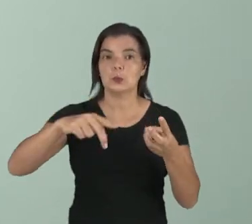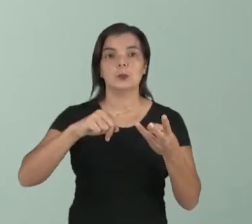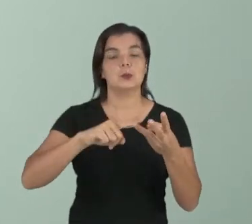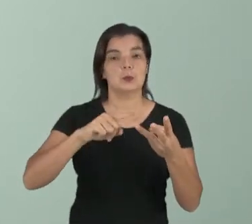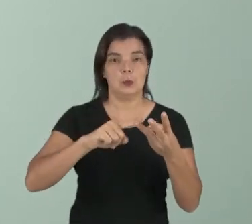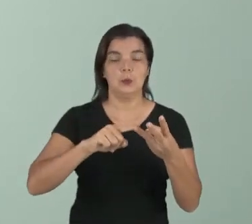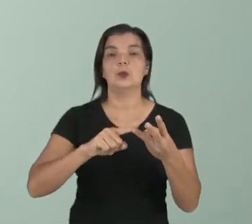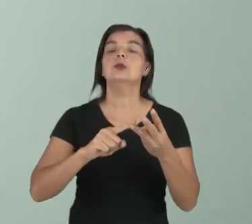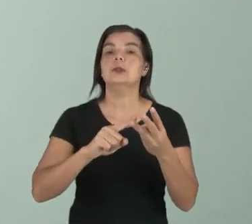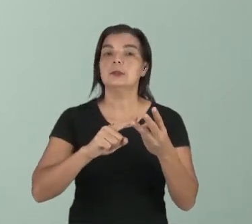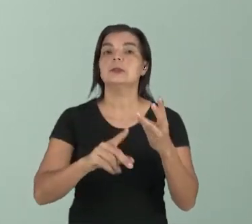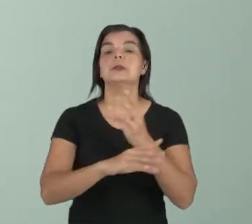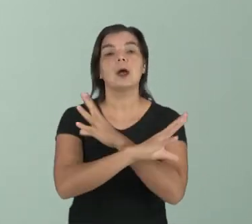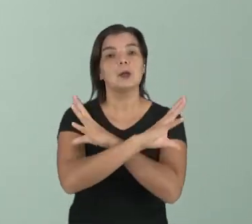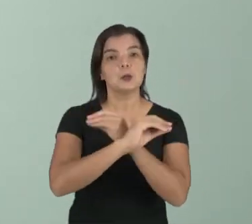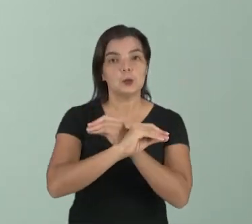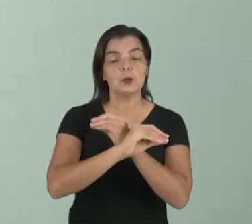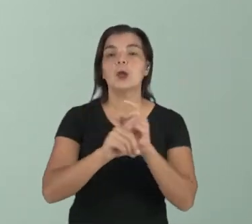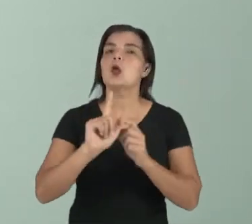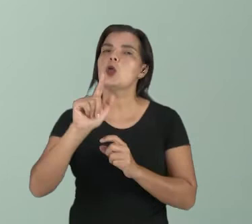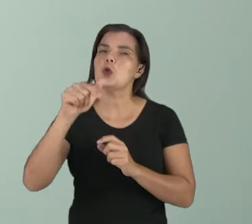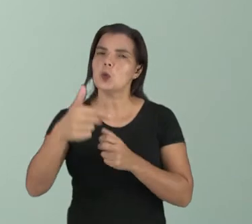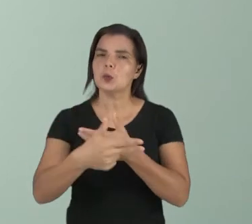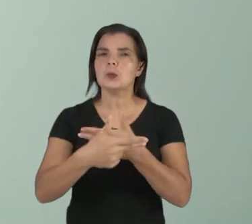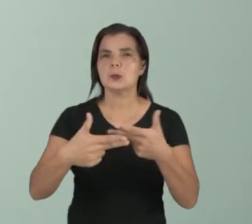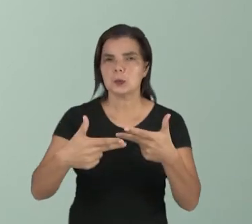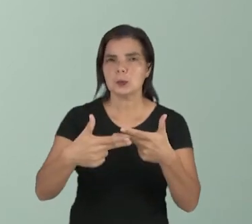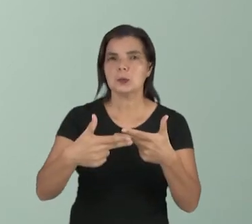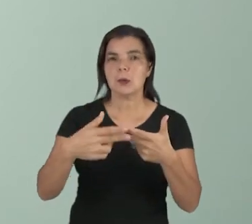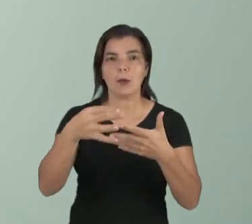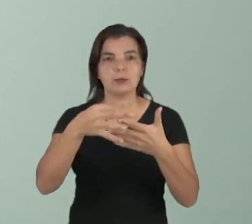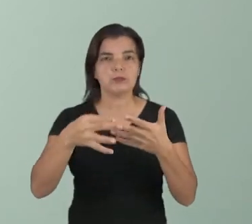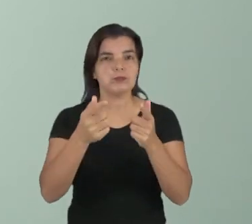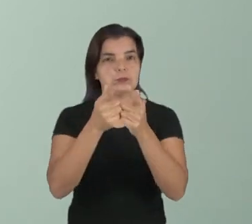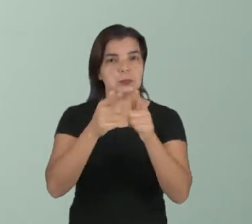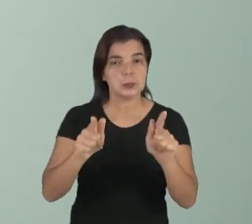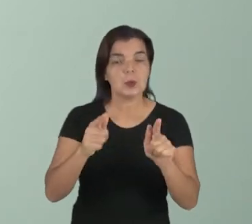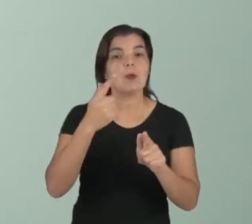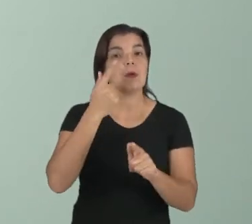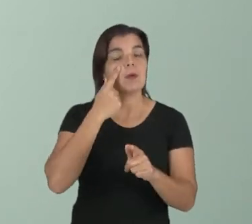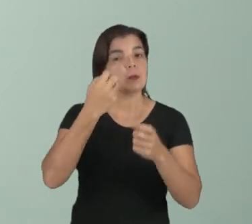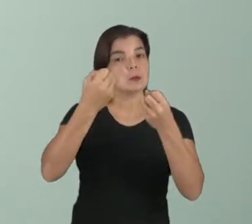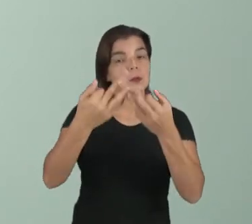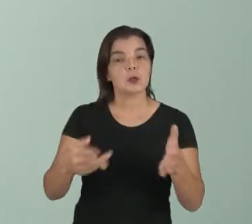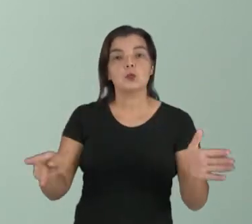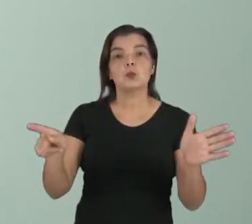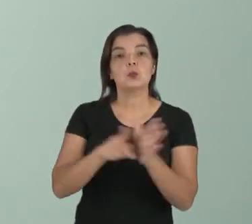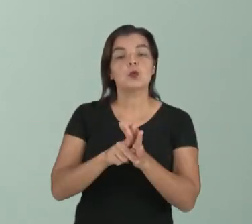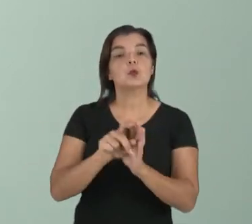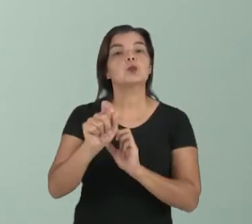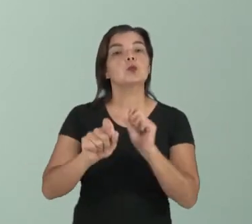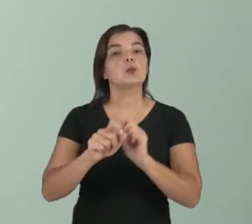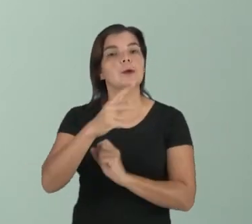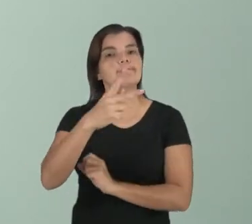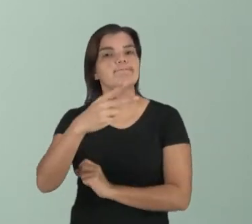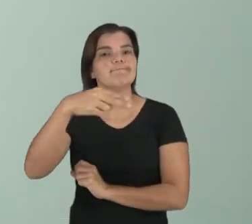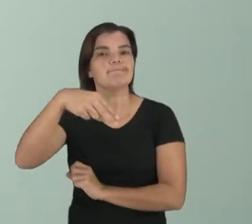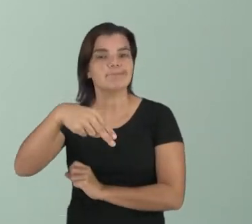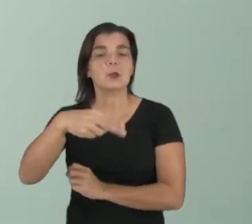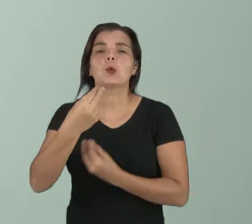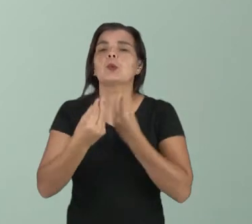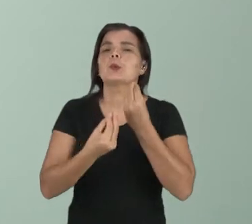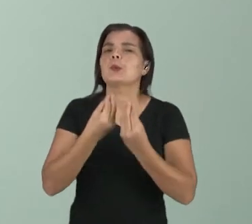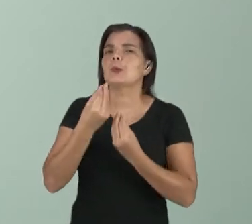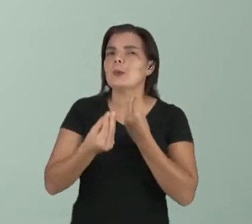as conjunções e outras classes gramaticais? Hoje nós vamos falar especificamente dos pronomes,